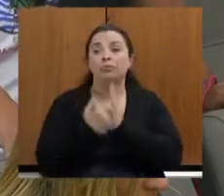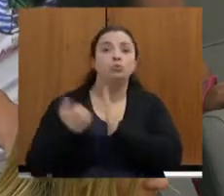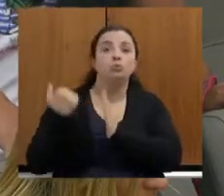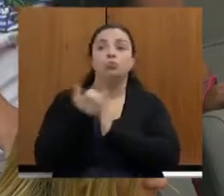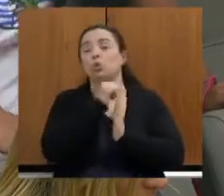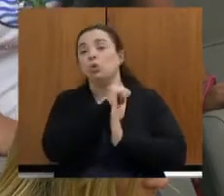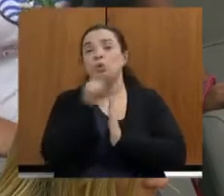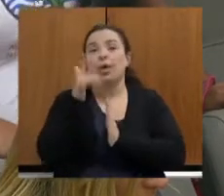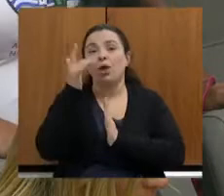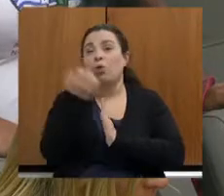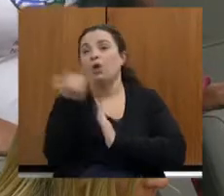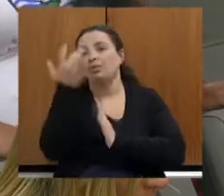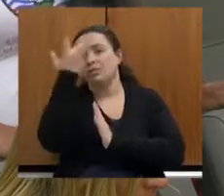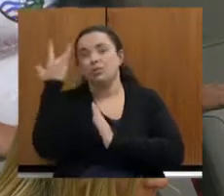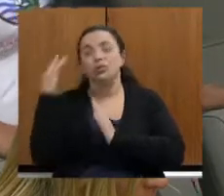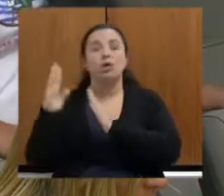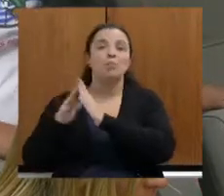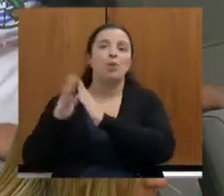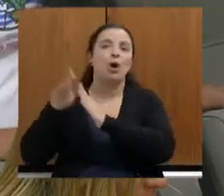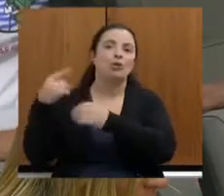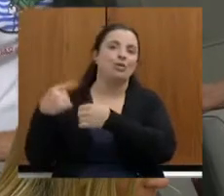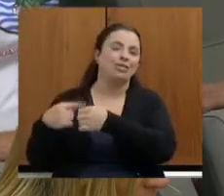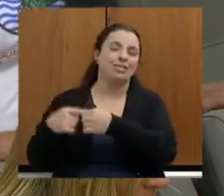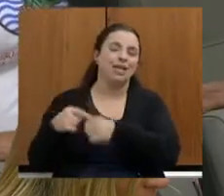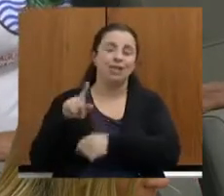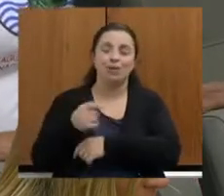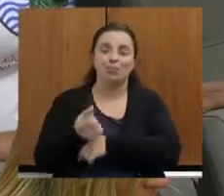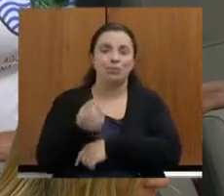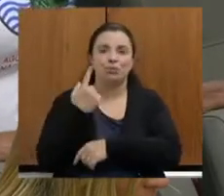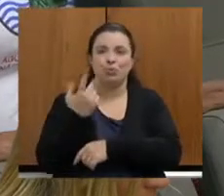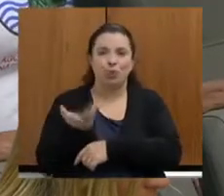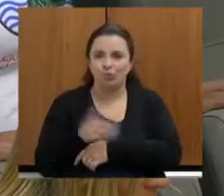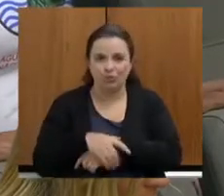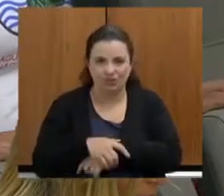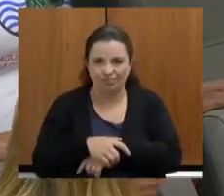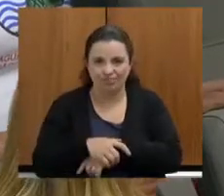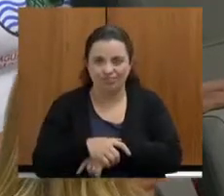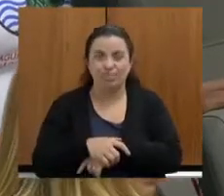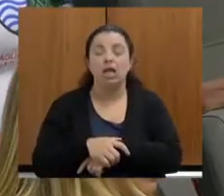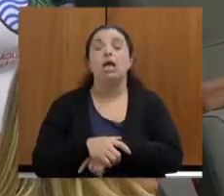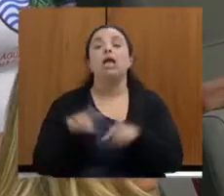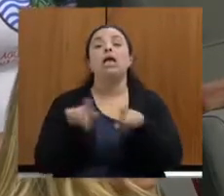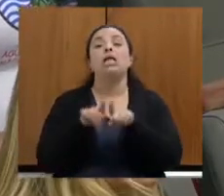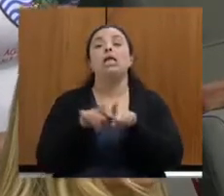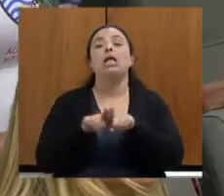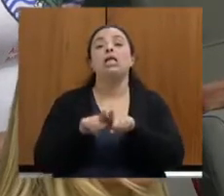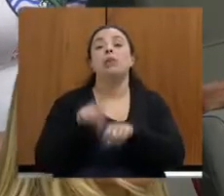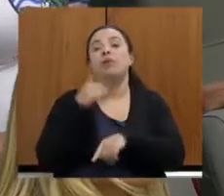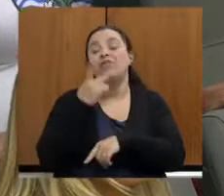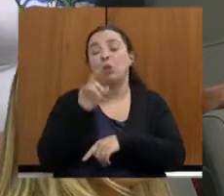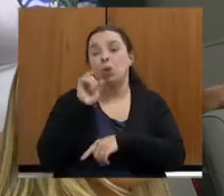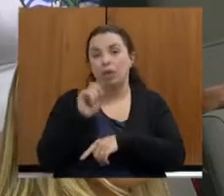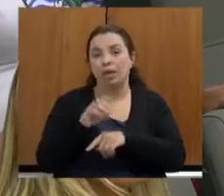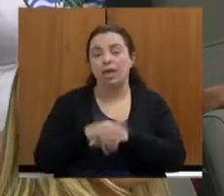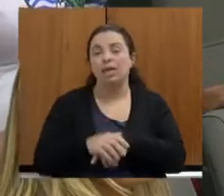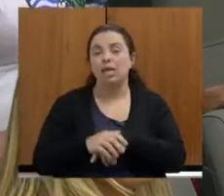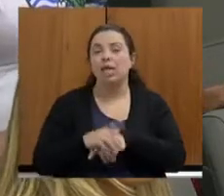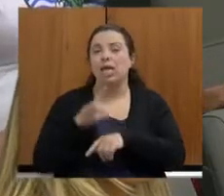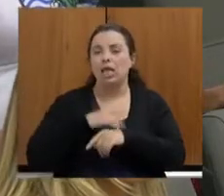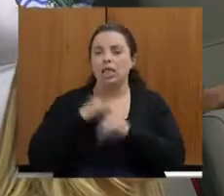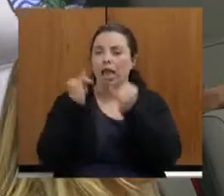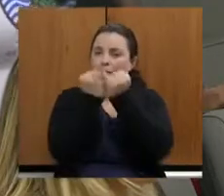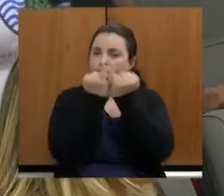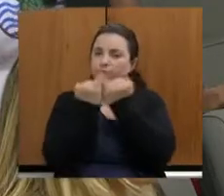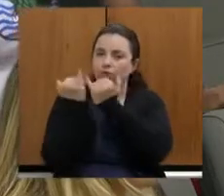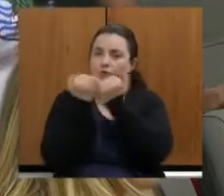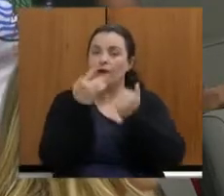isso é absurdo e outra coisa que eu queria dizer é a rumores de que existe uma comissão criada